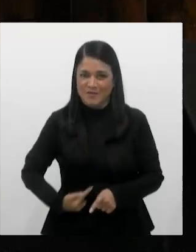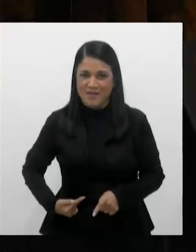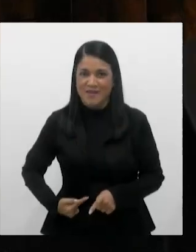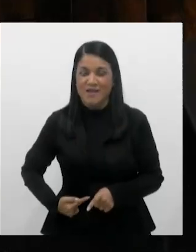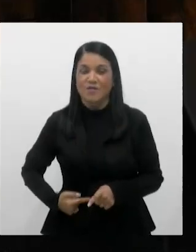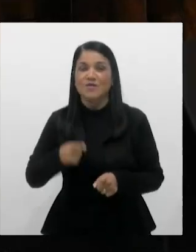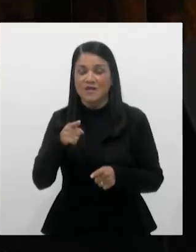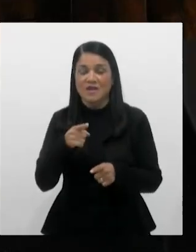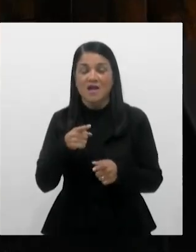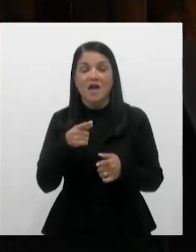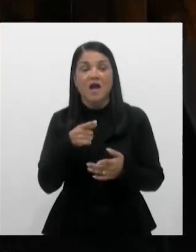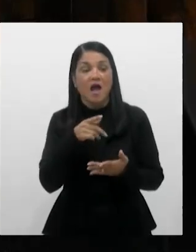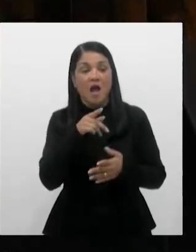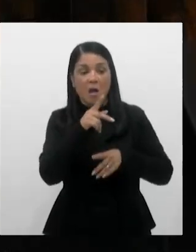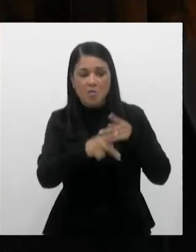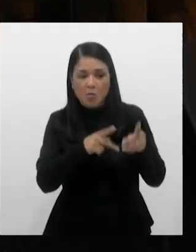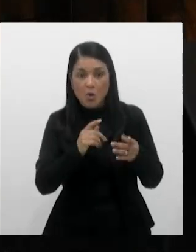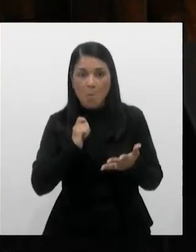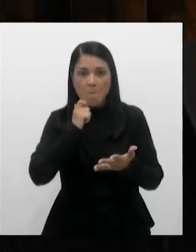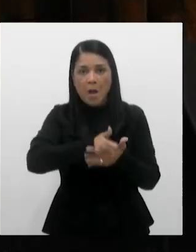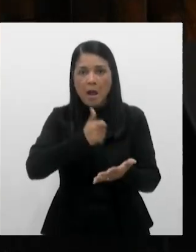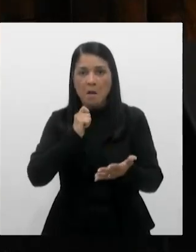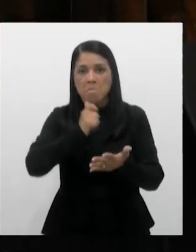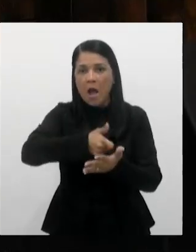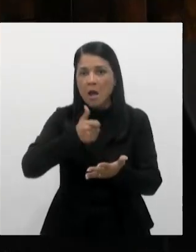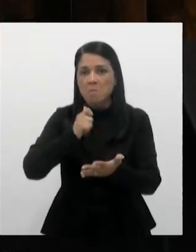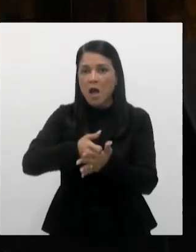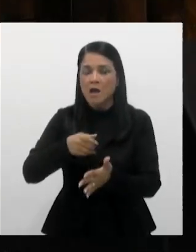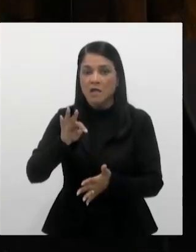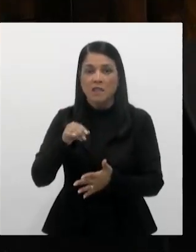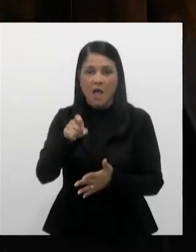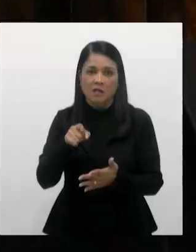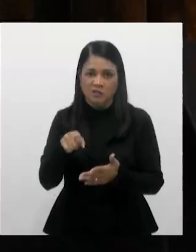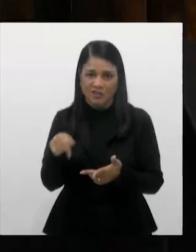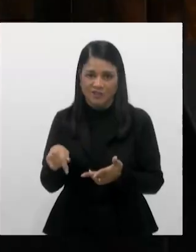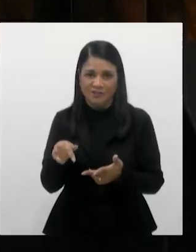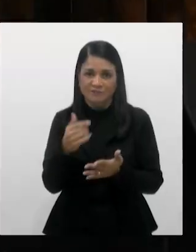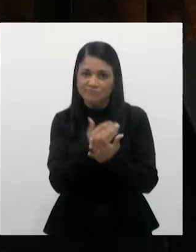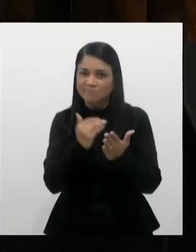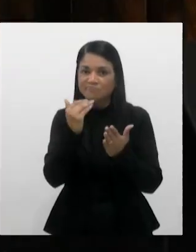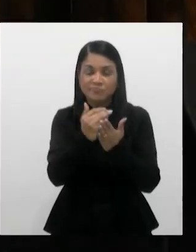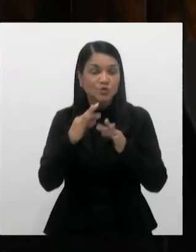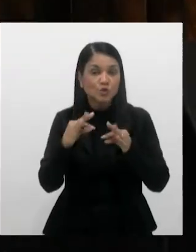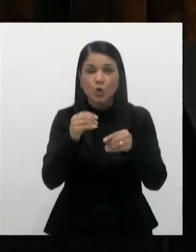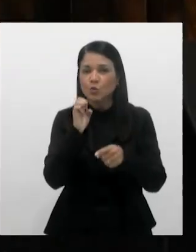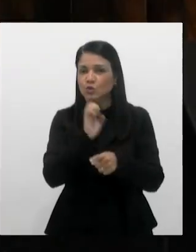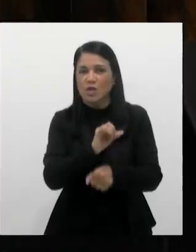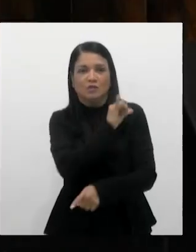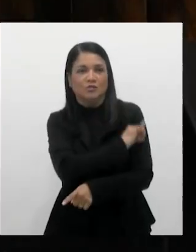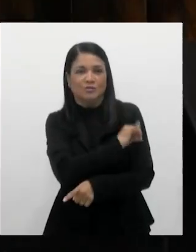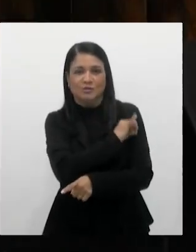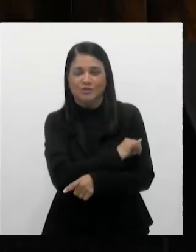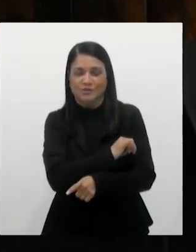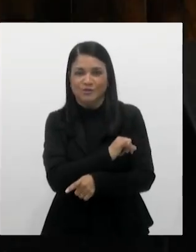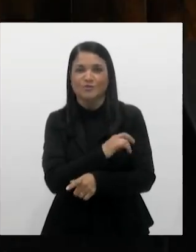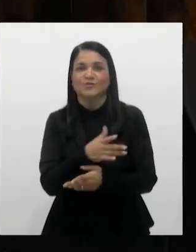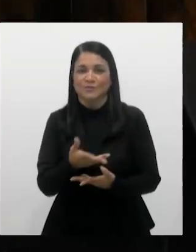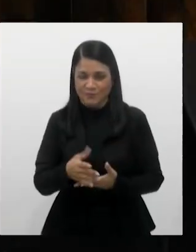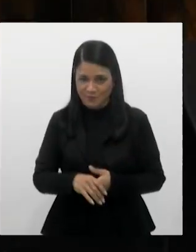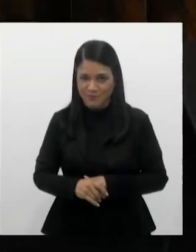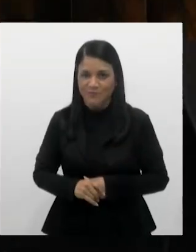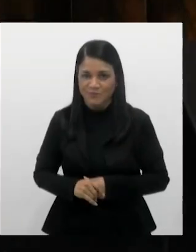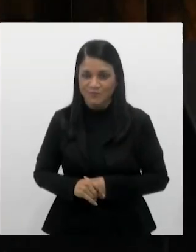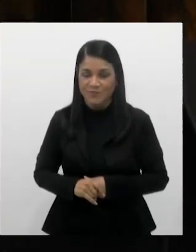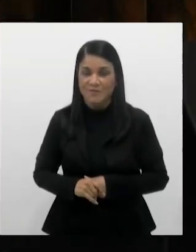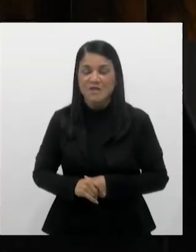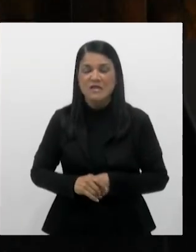taxando a população. Só que aí não vai taxar só a população carioca, vai taxar todo o estado do Rio de Janeiro, toda a população do estado do Rio de Janeiro.